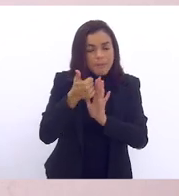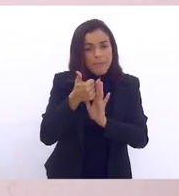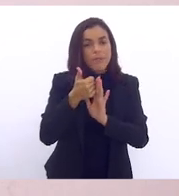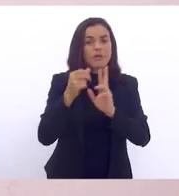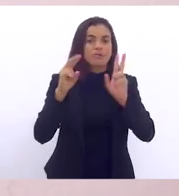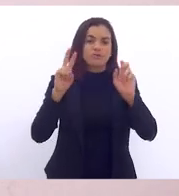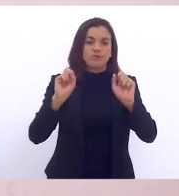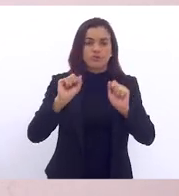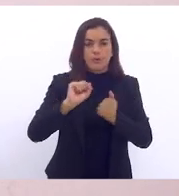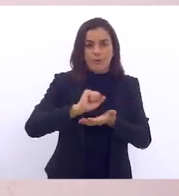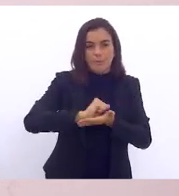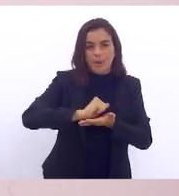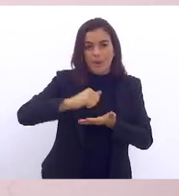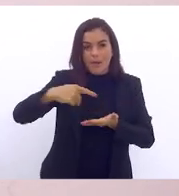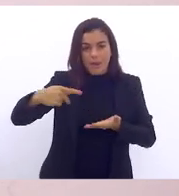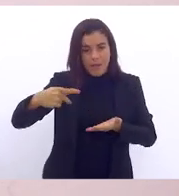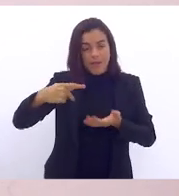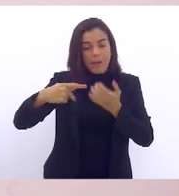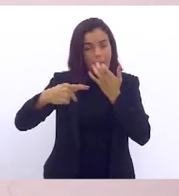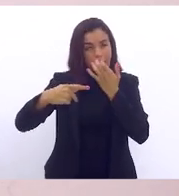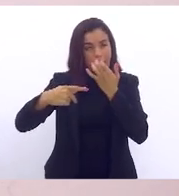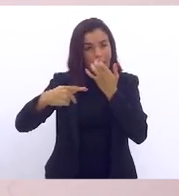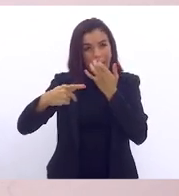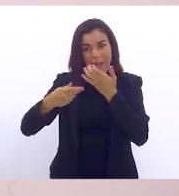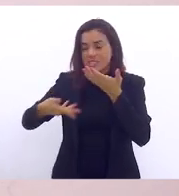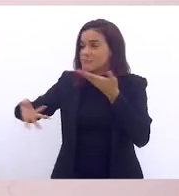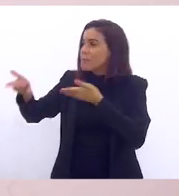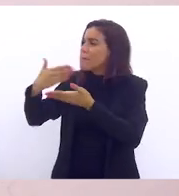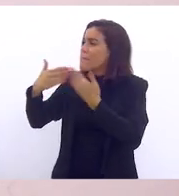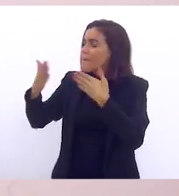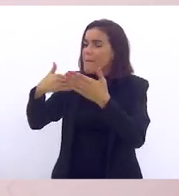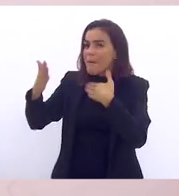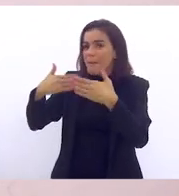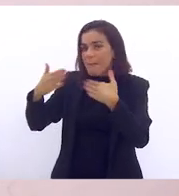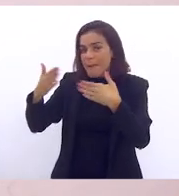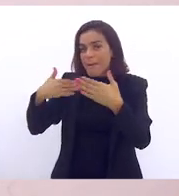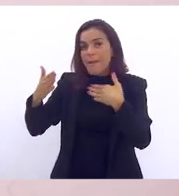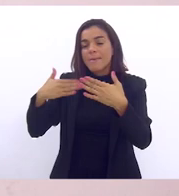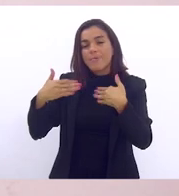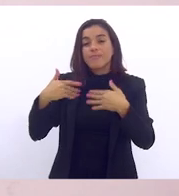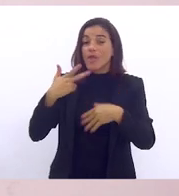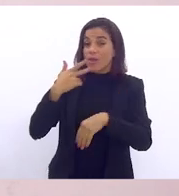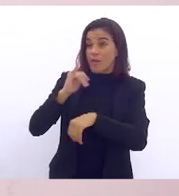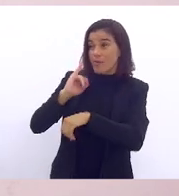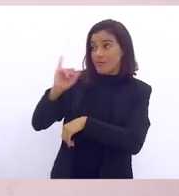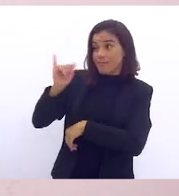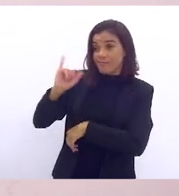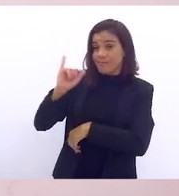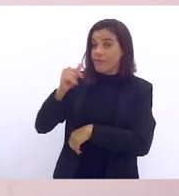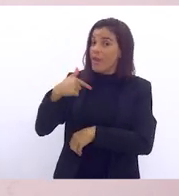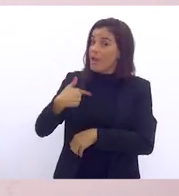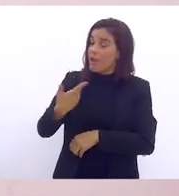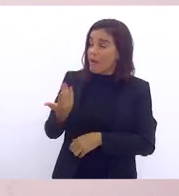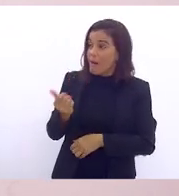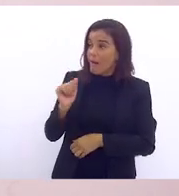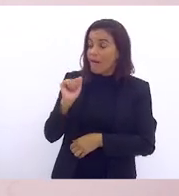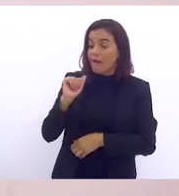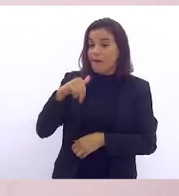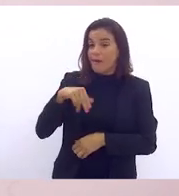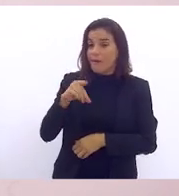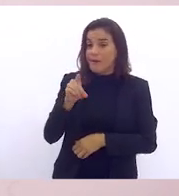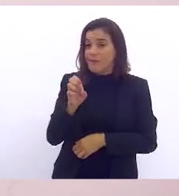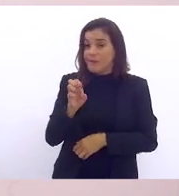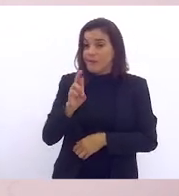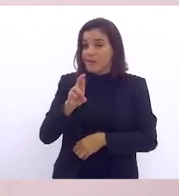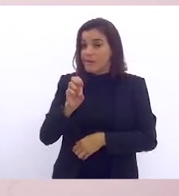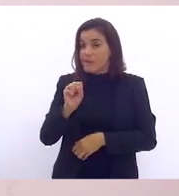dos aplicativos e nessa troca de ideias n eu inclusive disse a ele Anderson na semana anterior eu dei